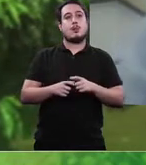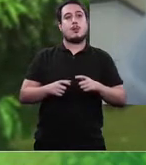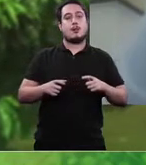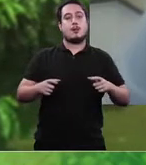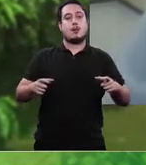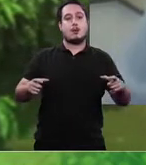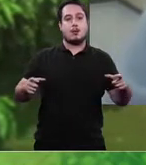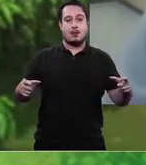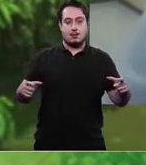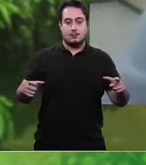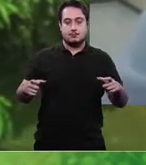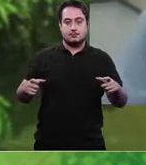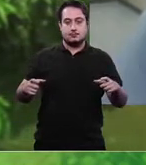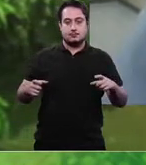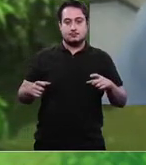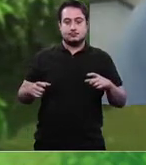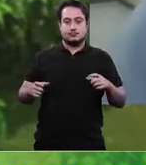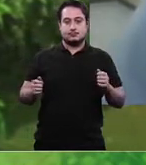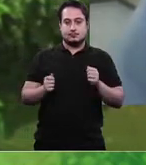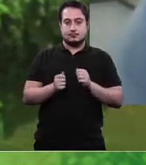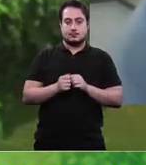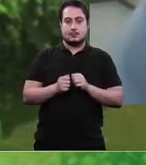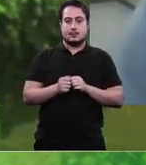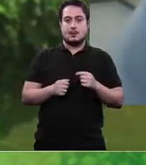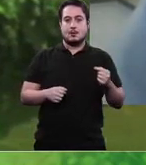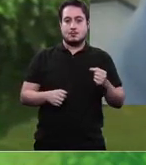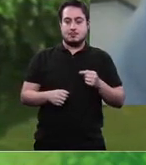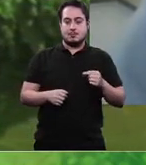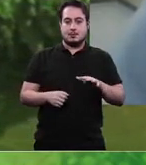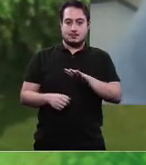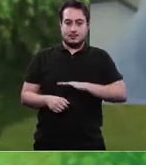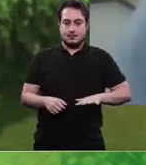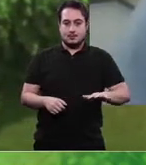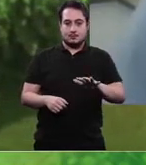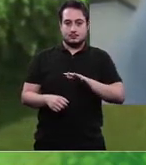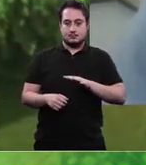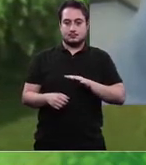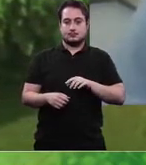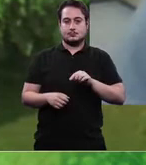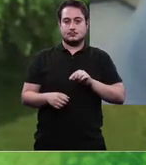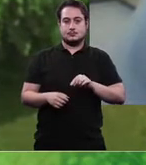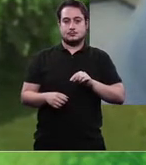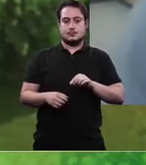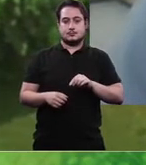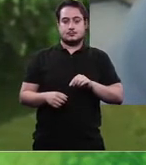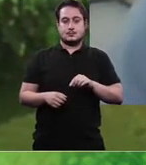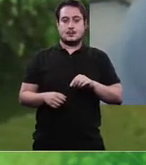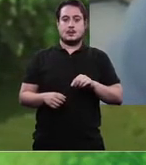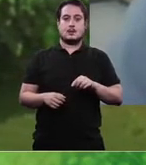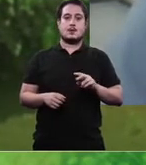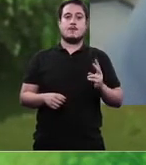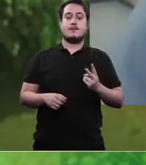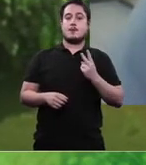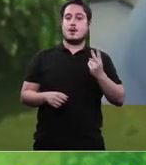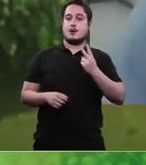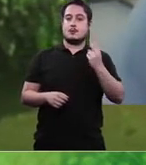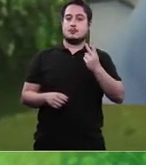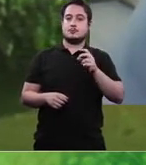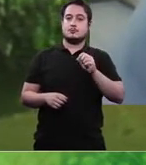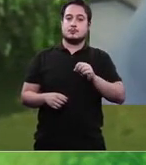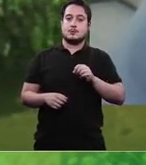café com uma ocupação mínima da área produtiva. Isso são valores que